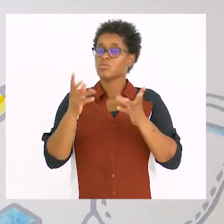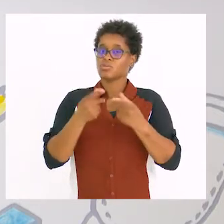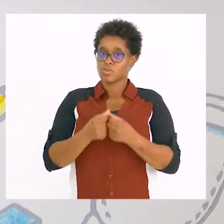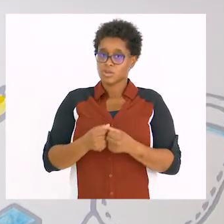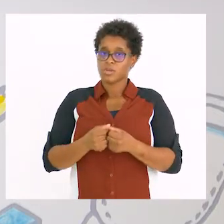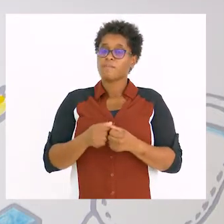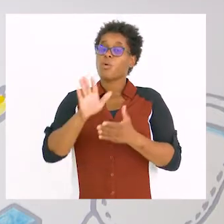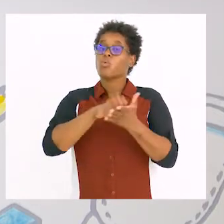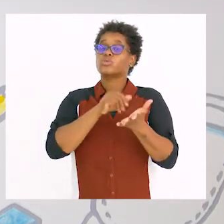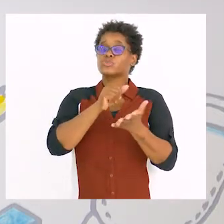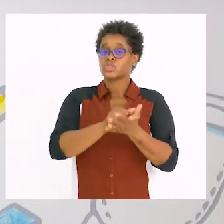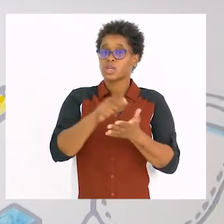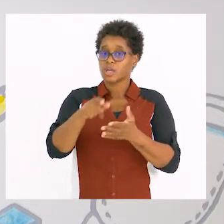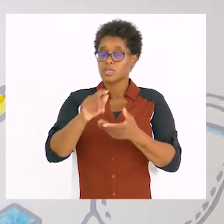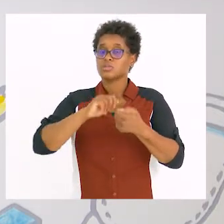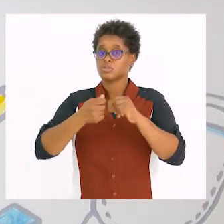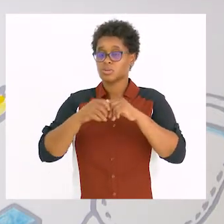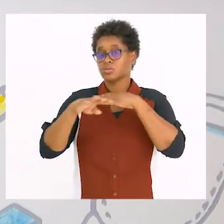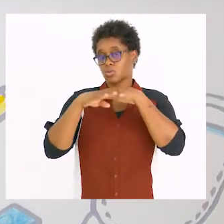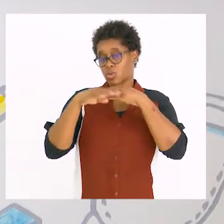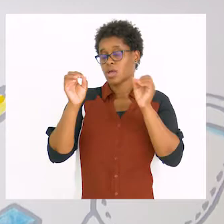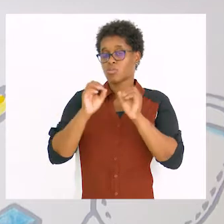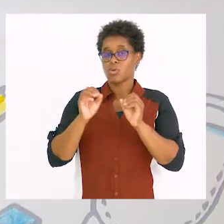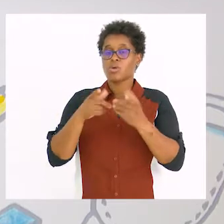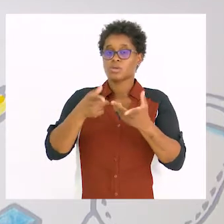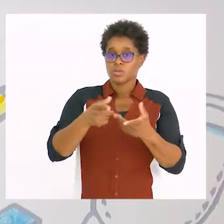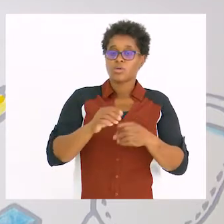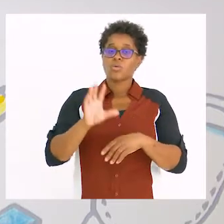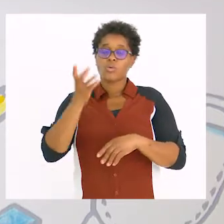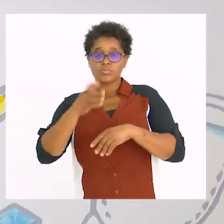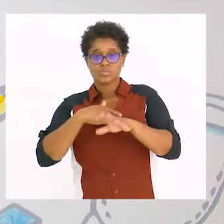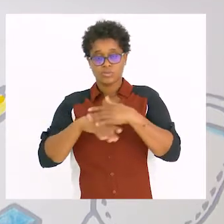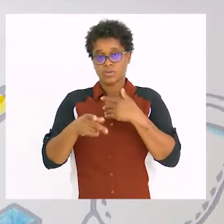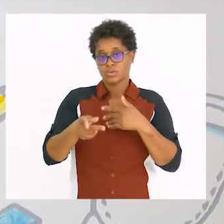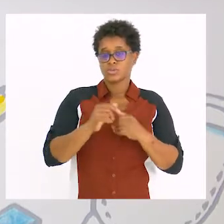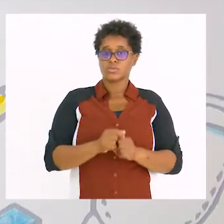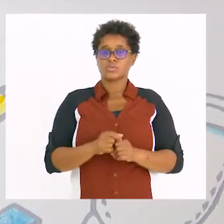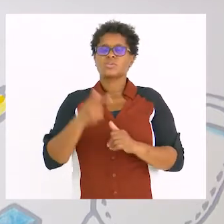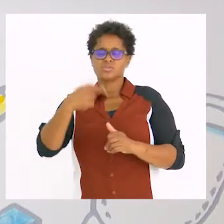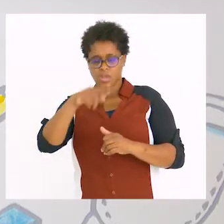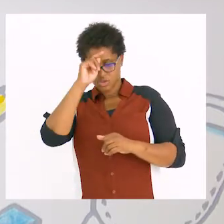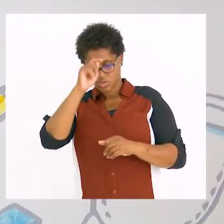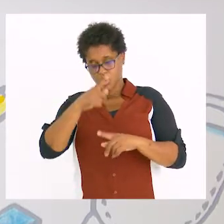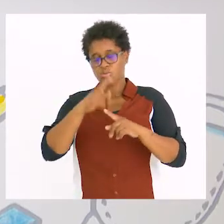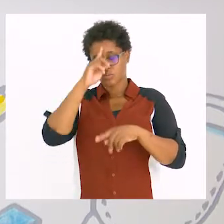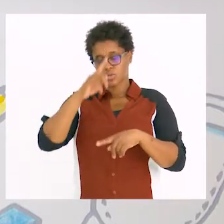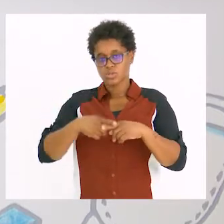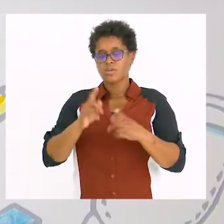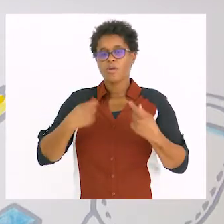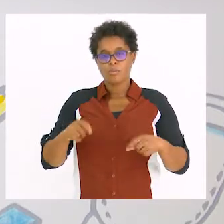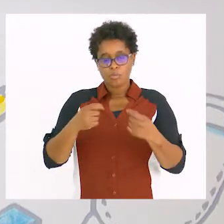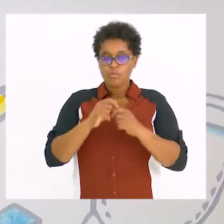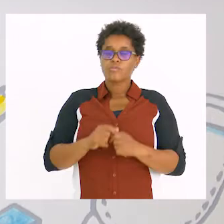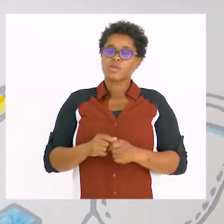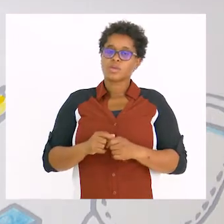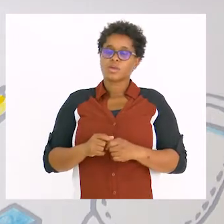para corrigir esta desigualdade. Ao fazer isso, está a cumprir o objetivo de